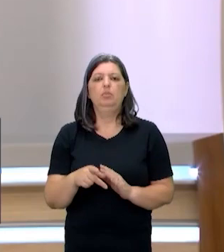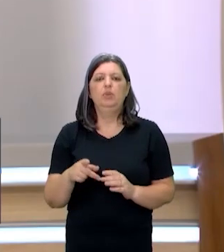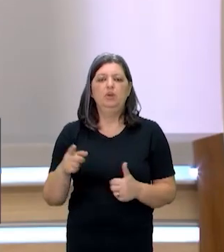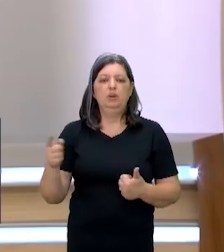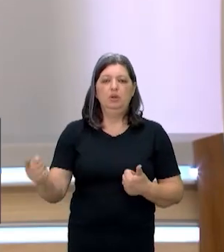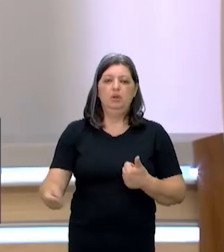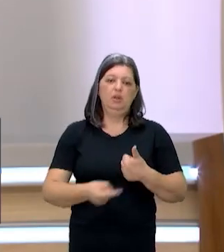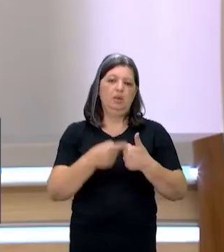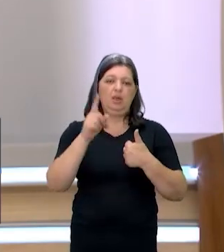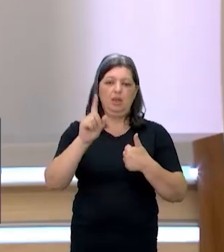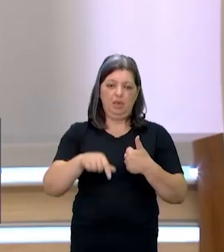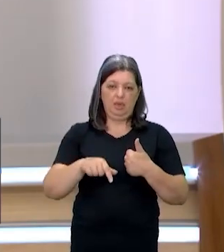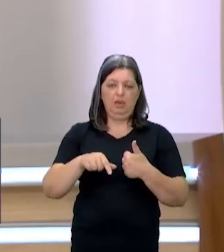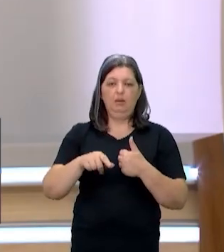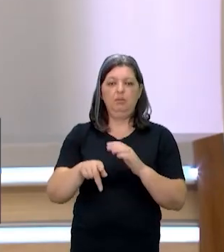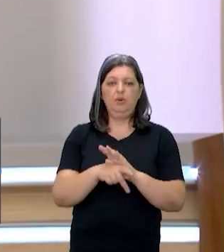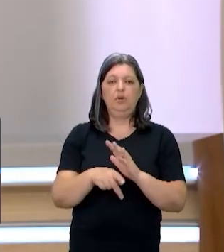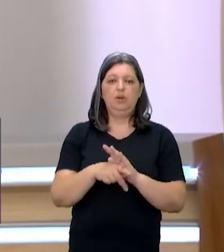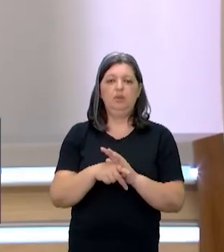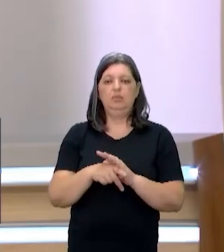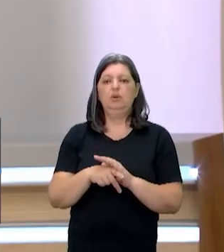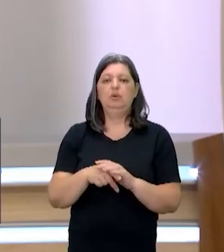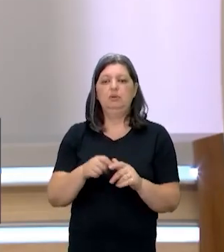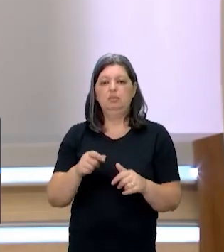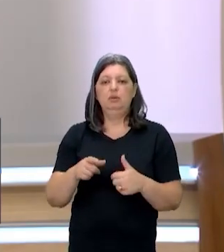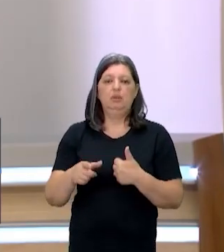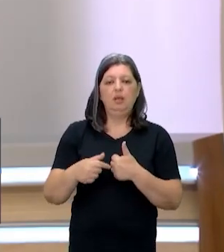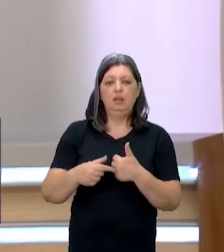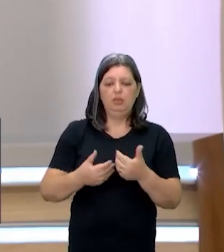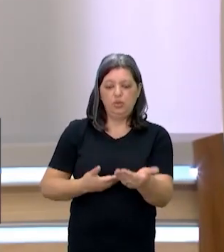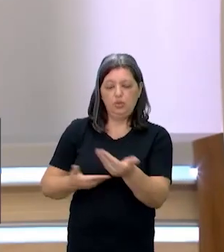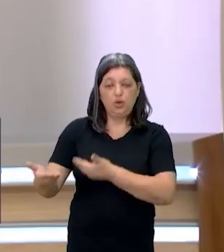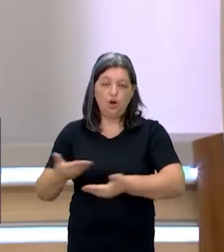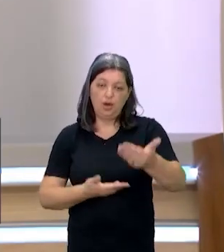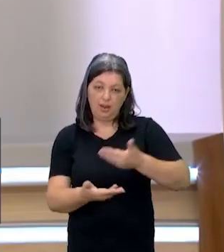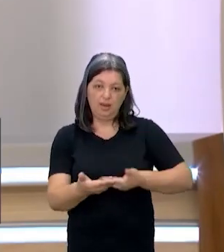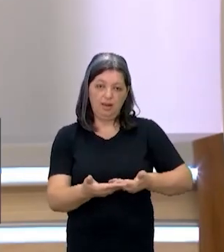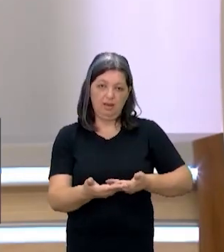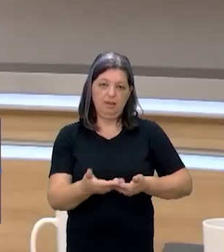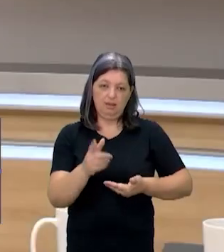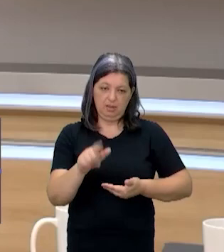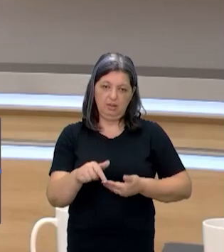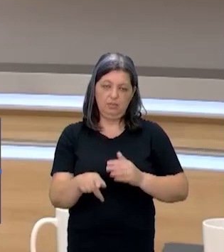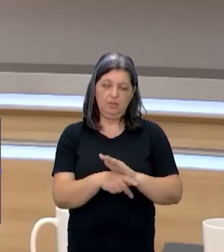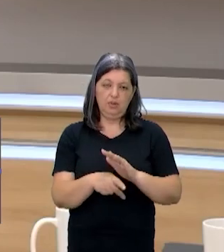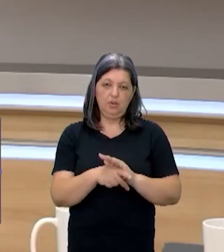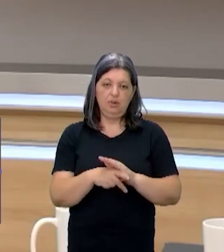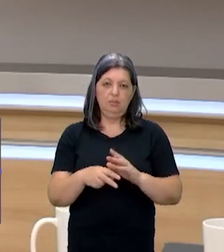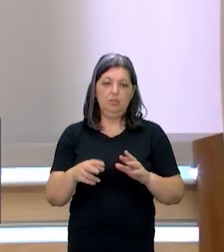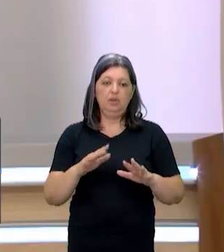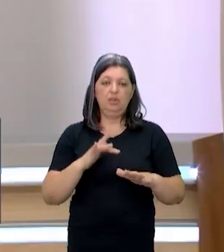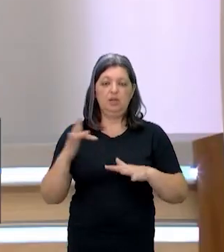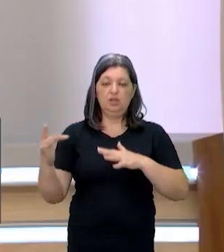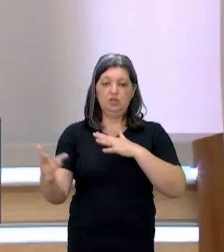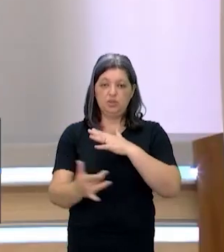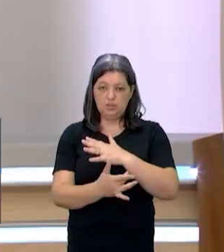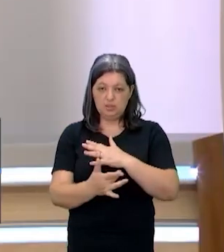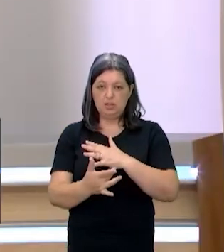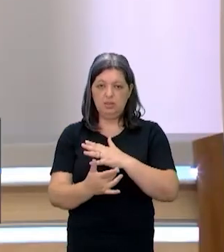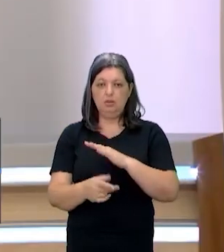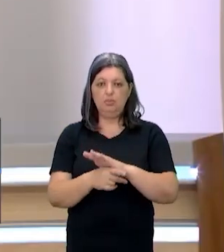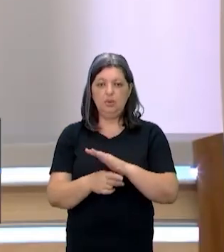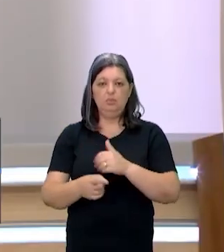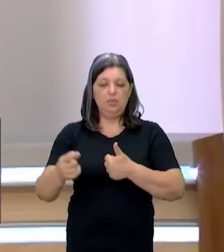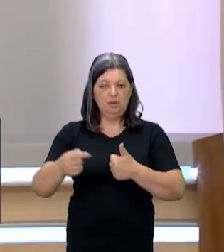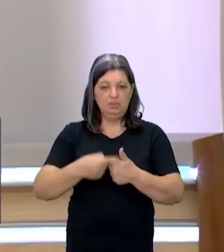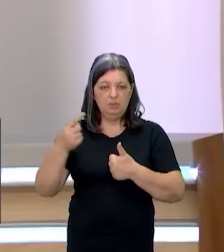você retuita, troco likes, eu te dou um like, você dá um like. É para o usuário de uma rede social, o Twitter, E me segue que eu te sigo de volta,